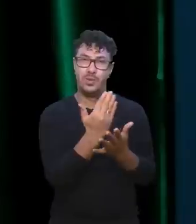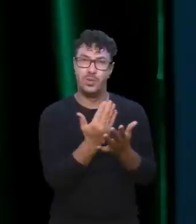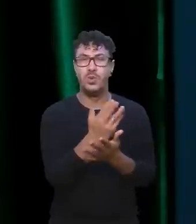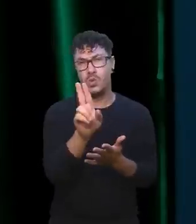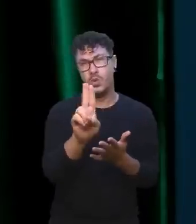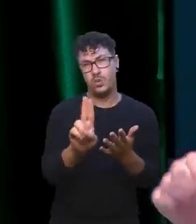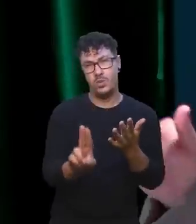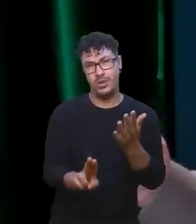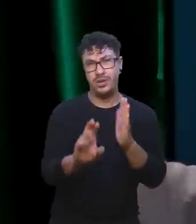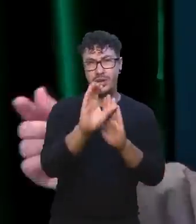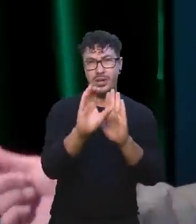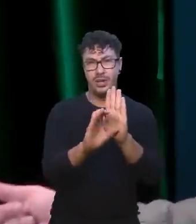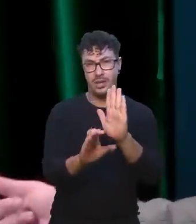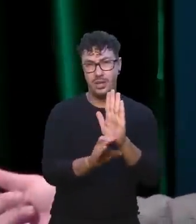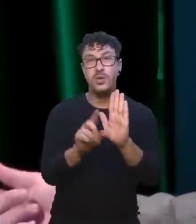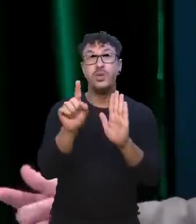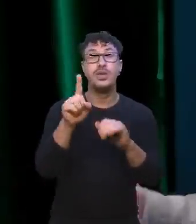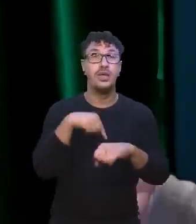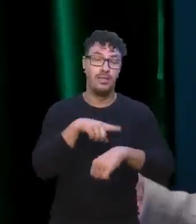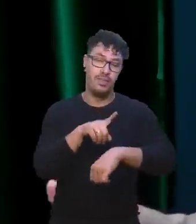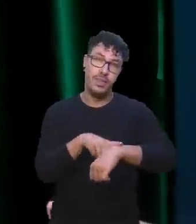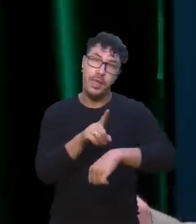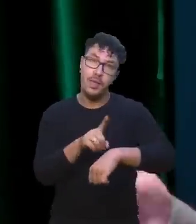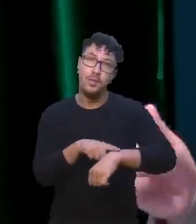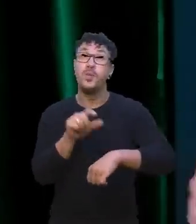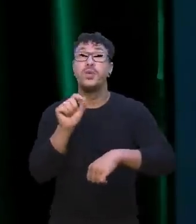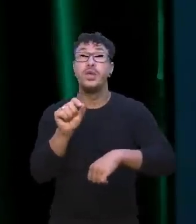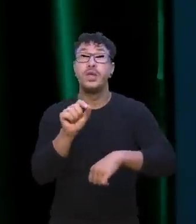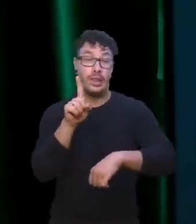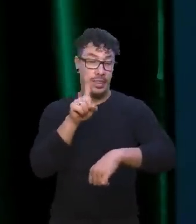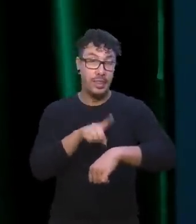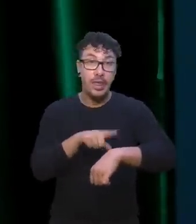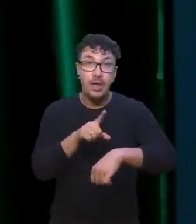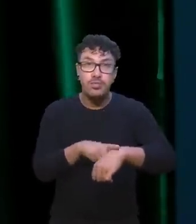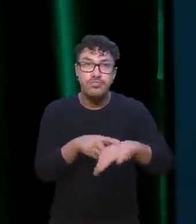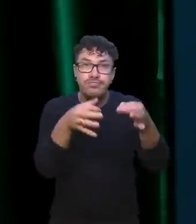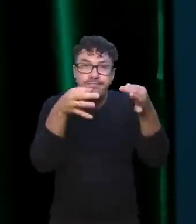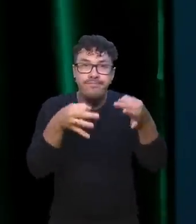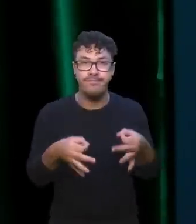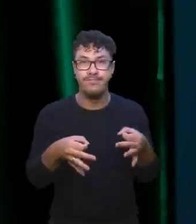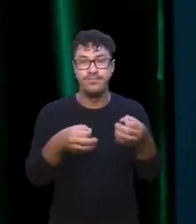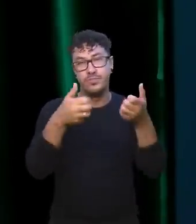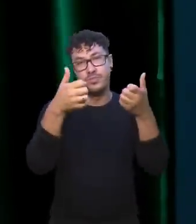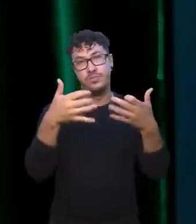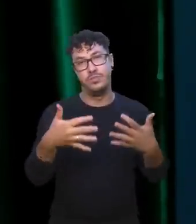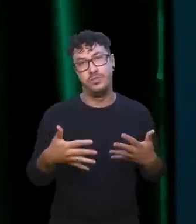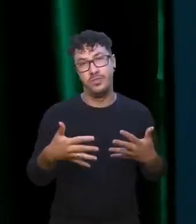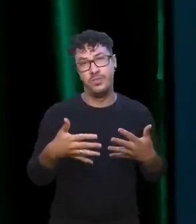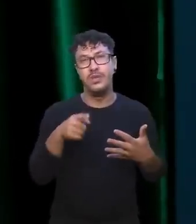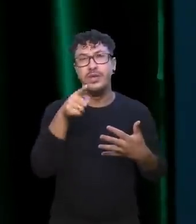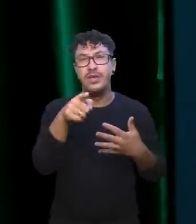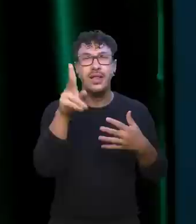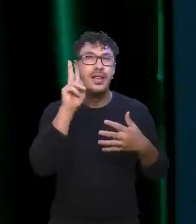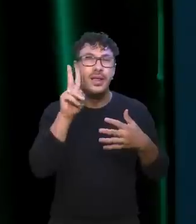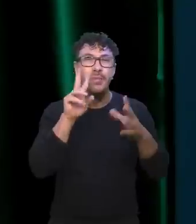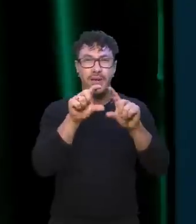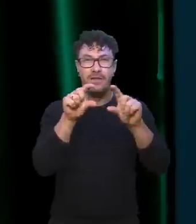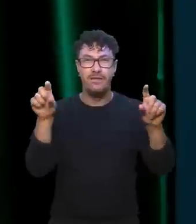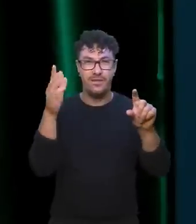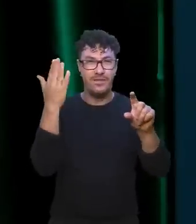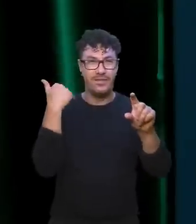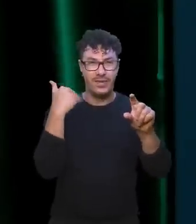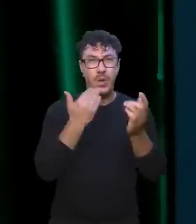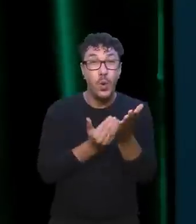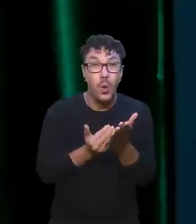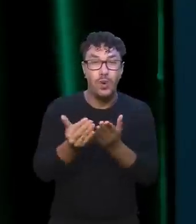alguns capítulos de tempos de. Então, tempos de definições, que vai ao encontro da frase inicial que nós